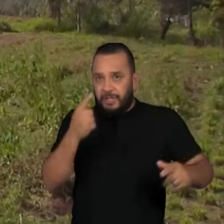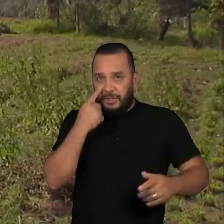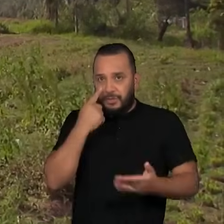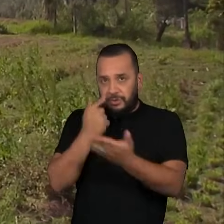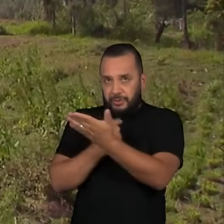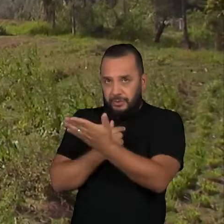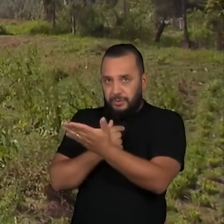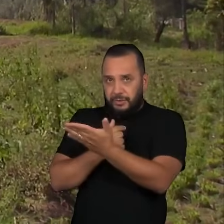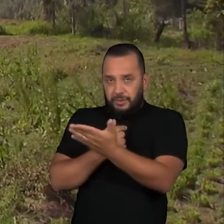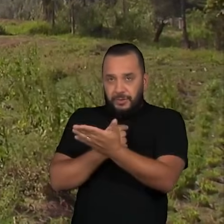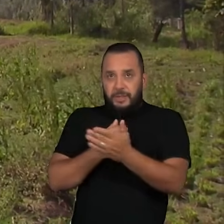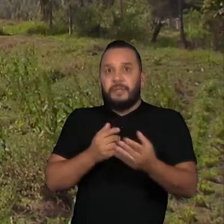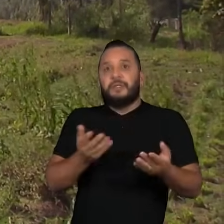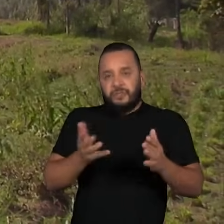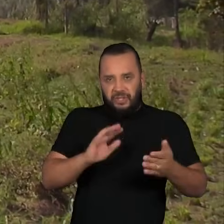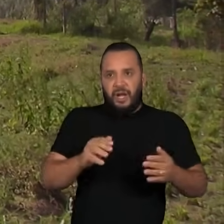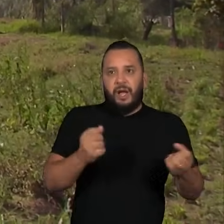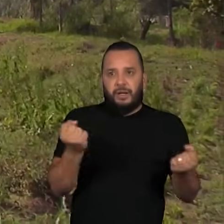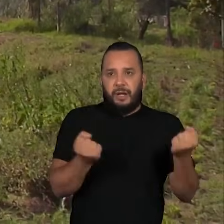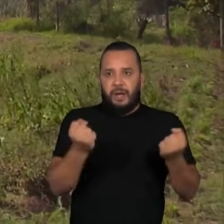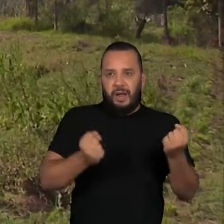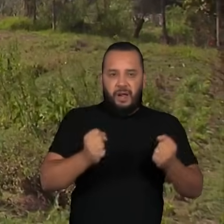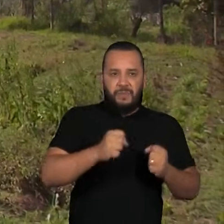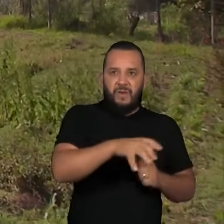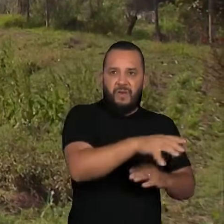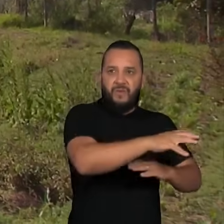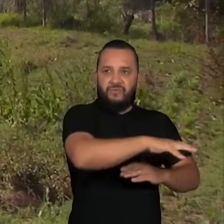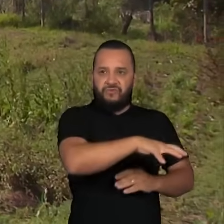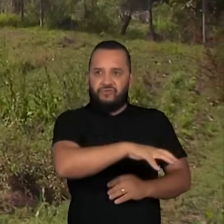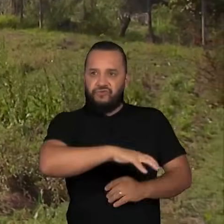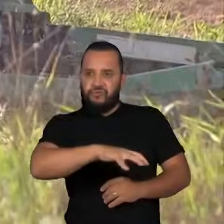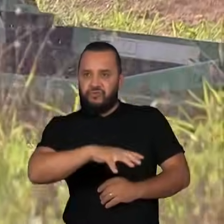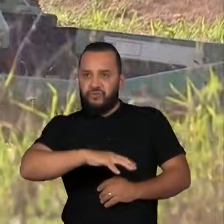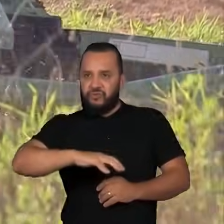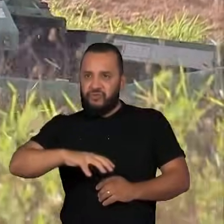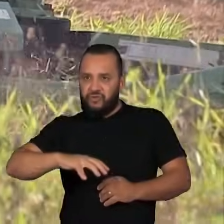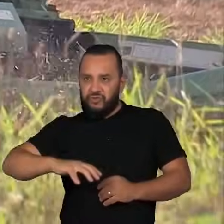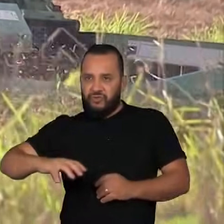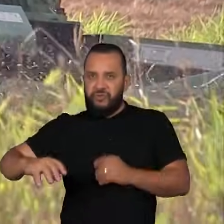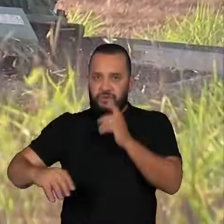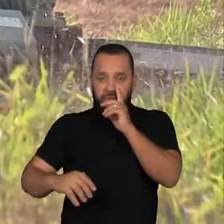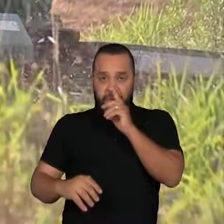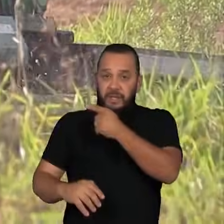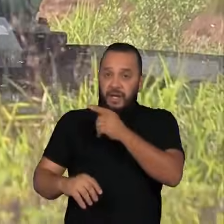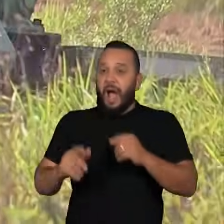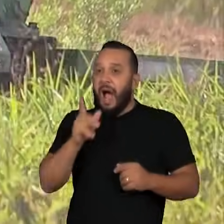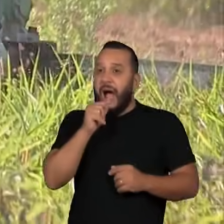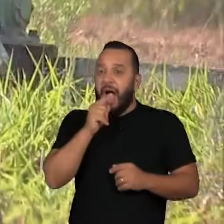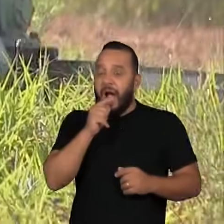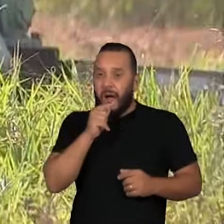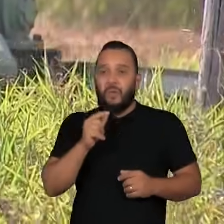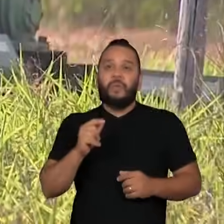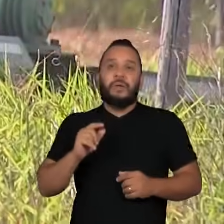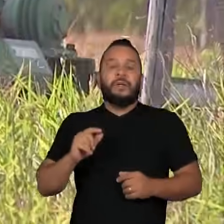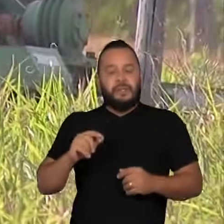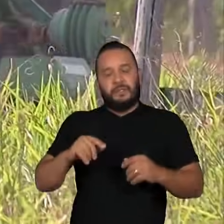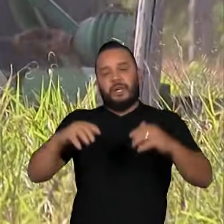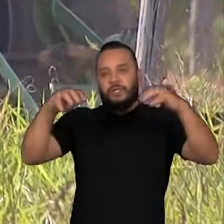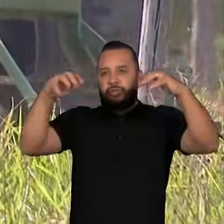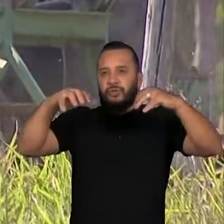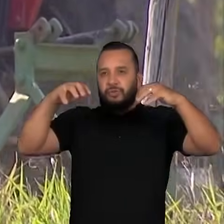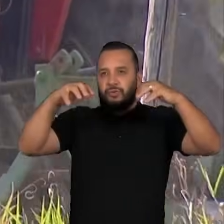que está sendo preparado pelo trator cedido pela prefeitura, permite que a água da chuva escorra mais